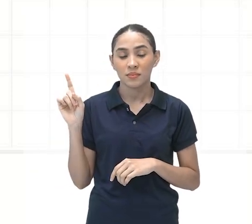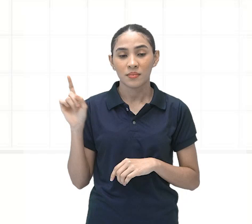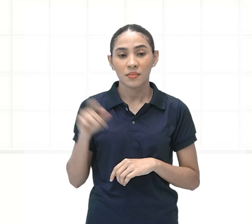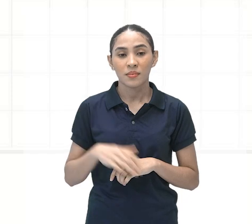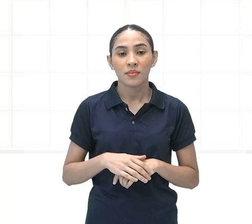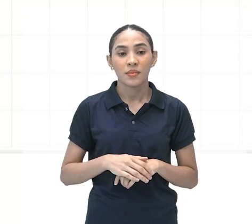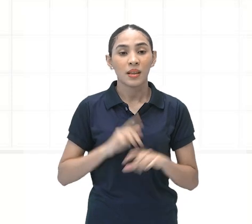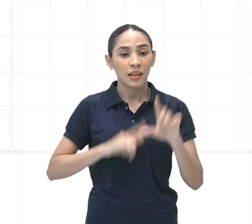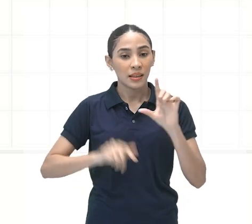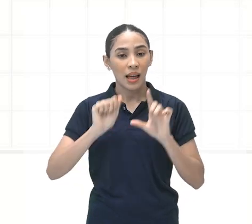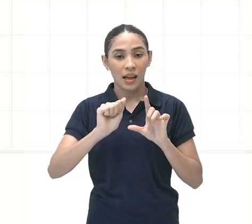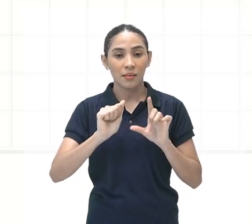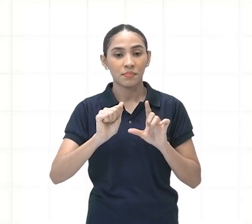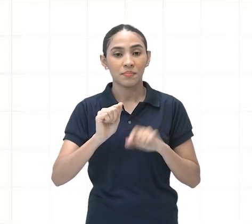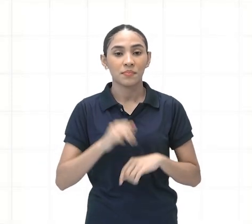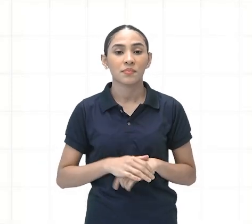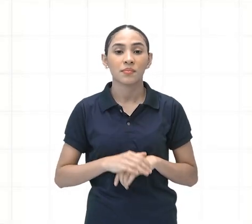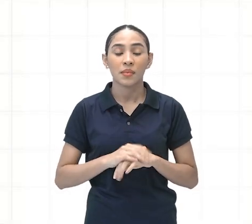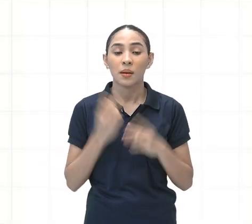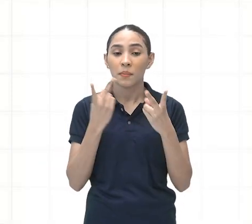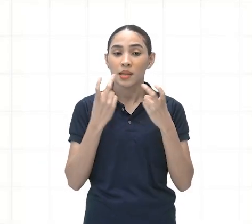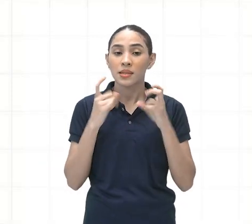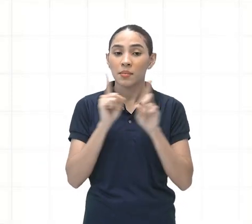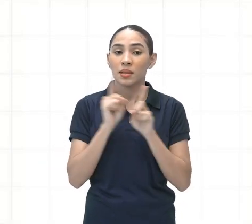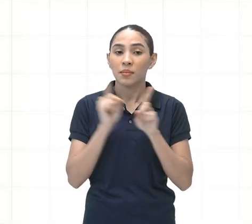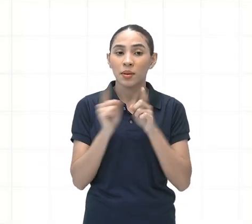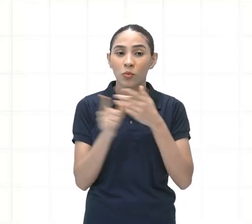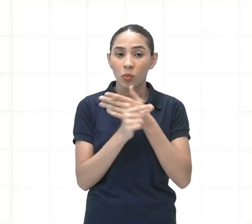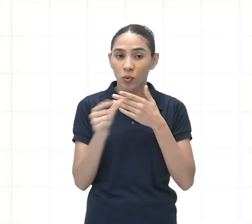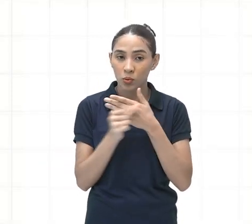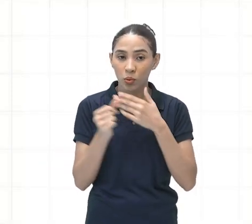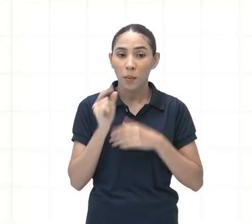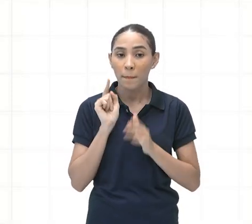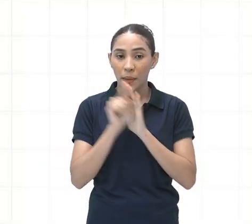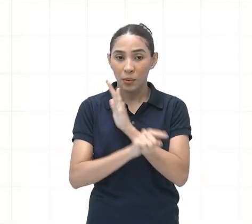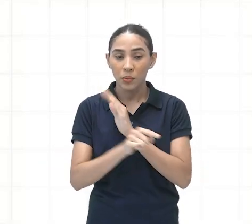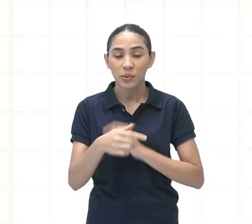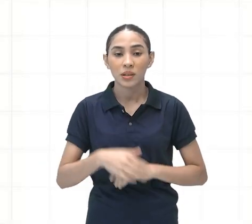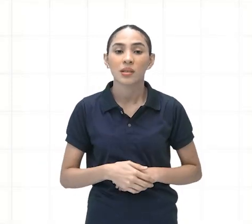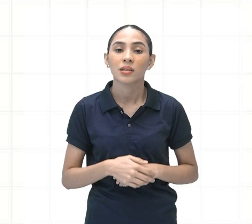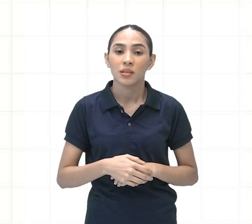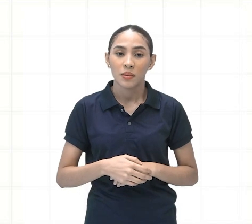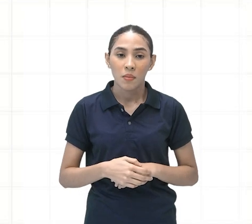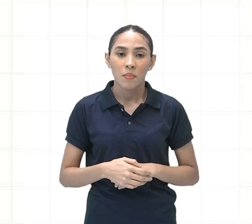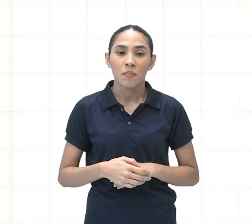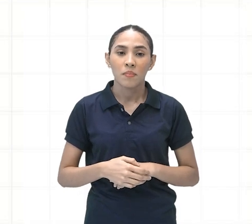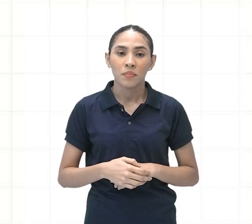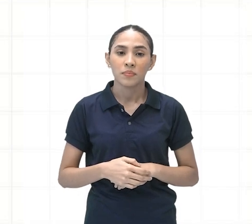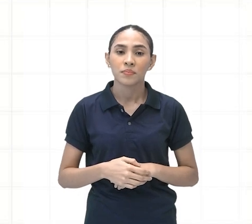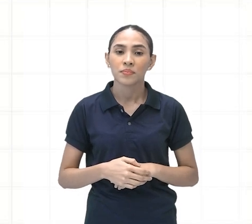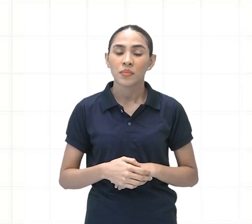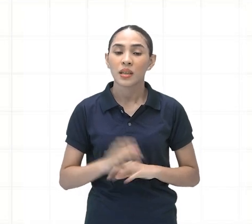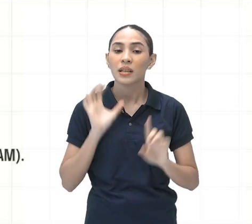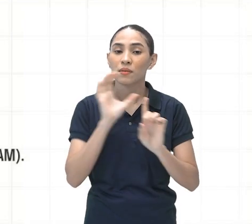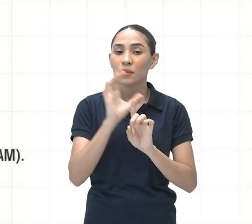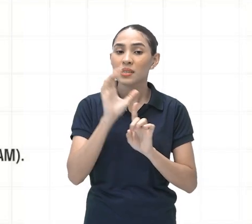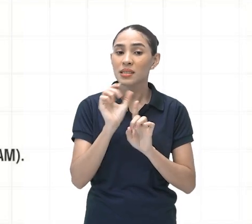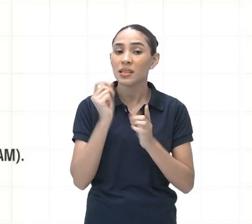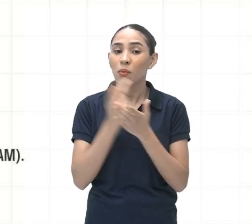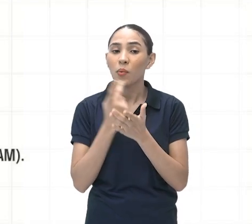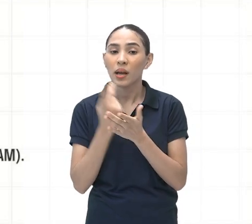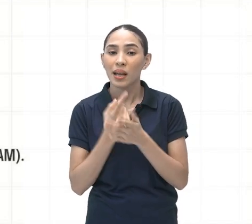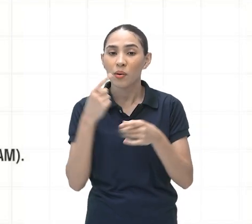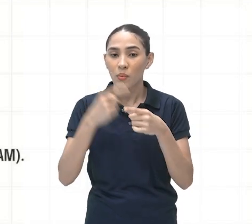da letra A. E olha que o autor da questão, ele te induz ao